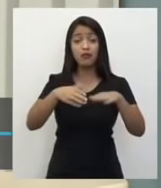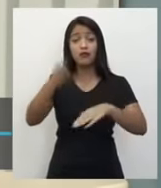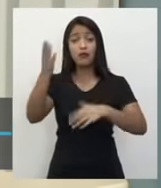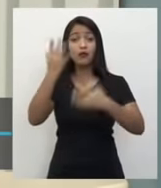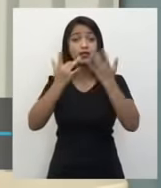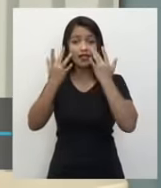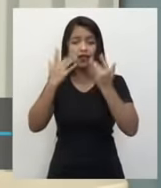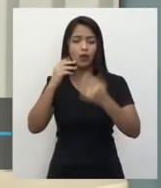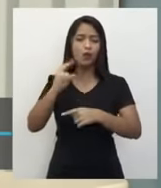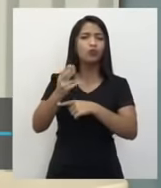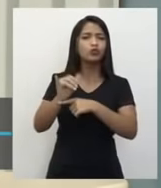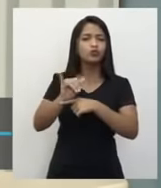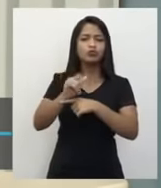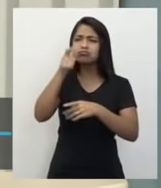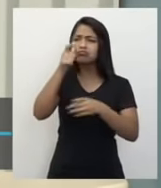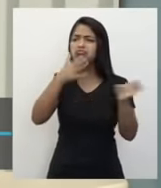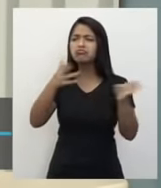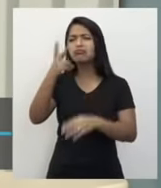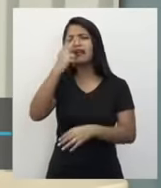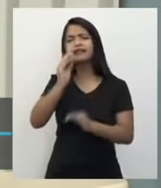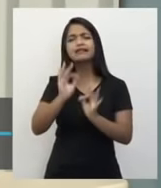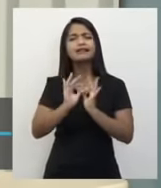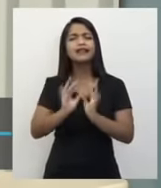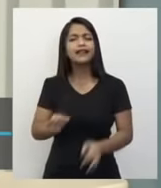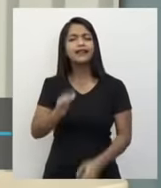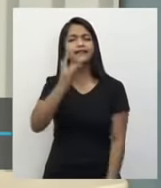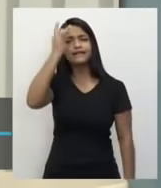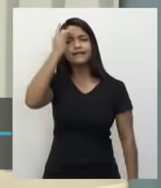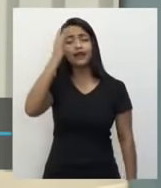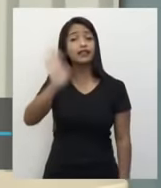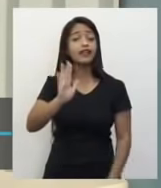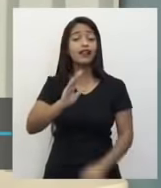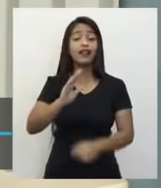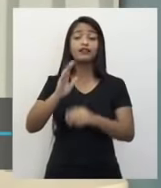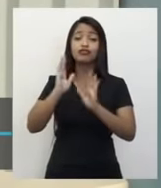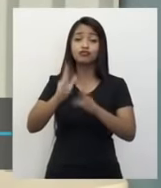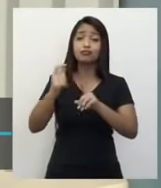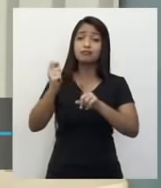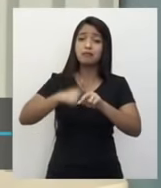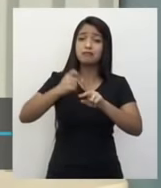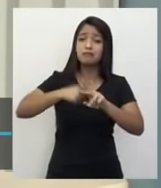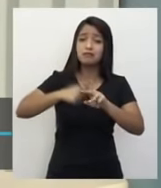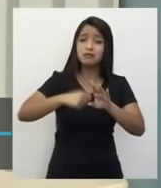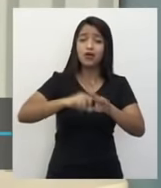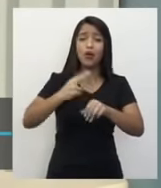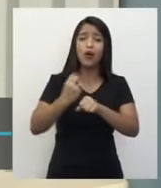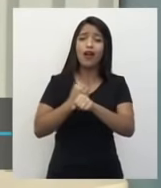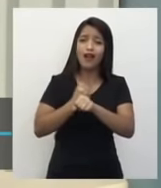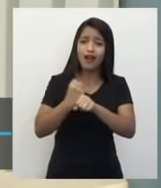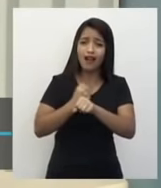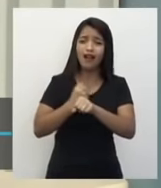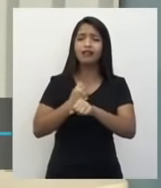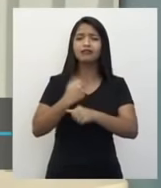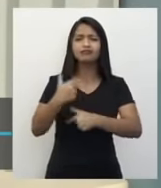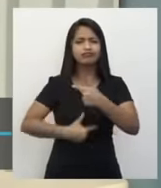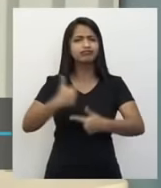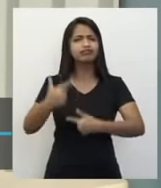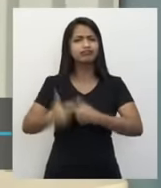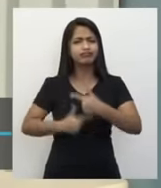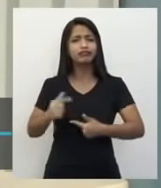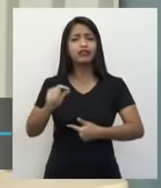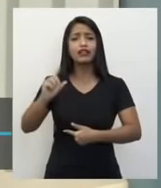simples, né? Tão fácil, mas tem todo um trabalho, às vezes de meses, às vezes de anos por trás, né? Com direção, sonoplastia,